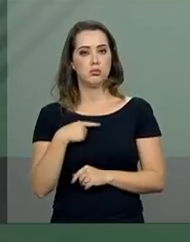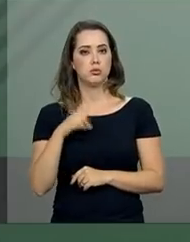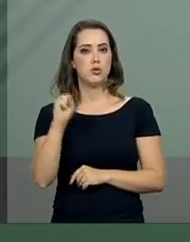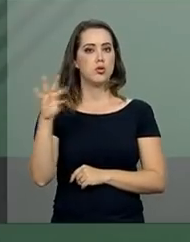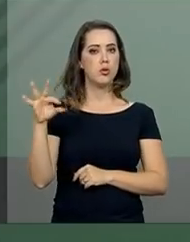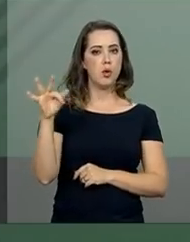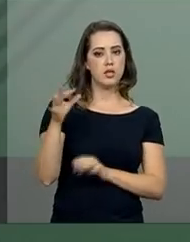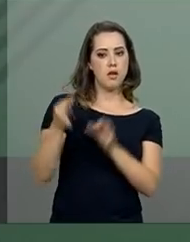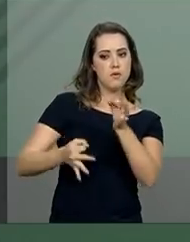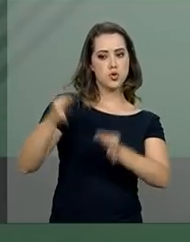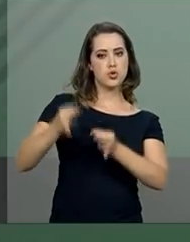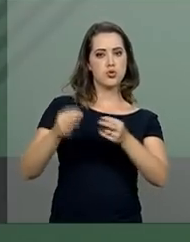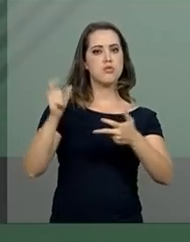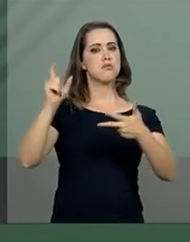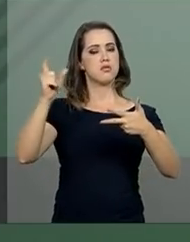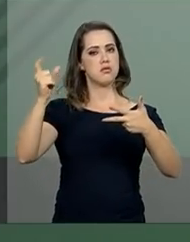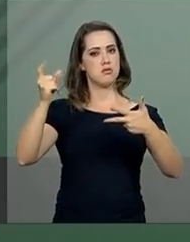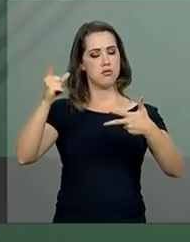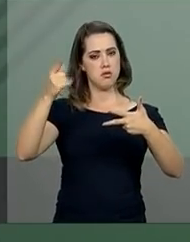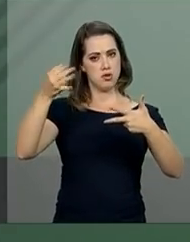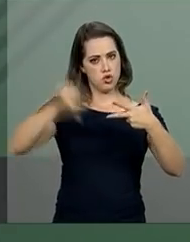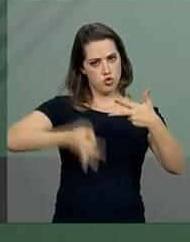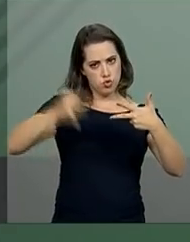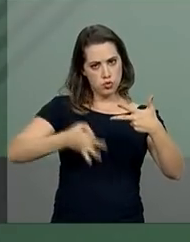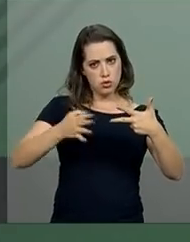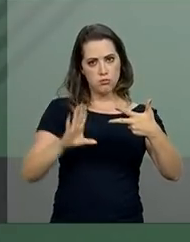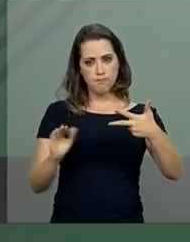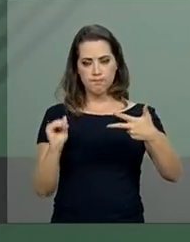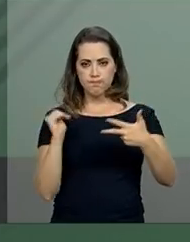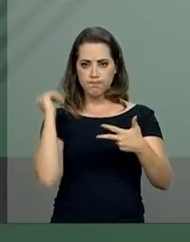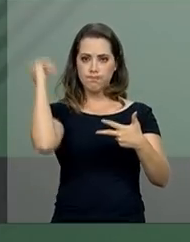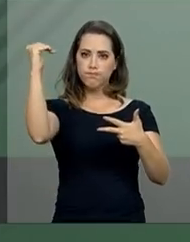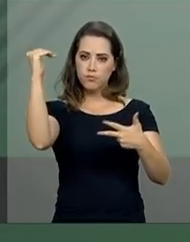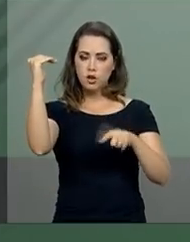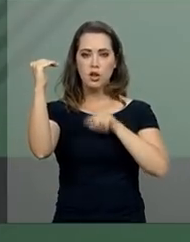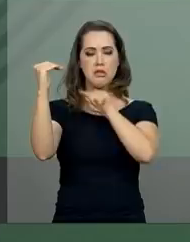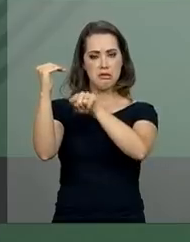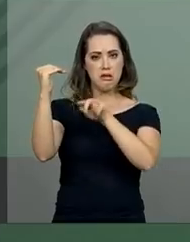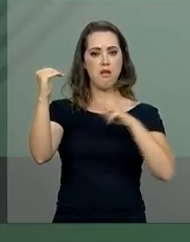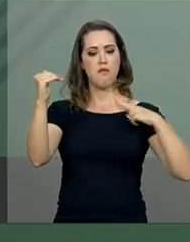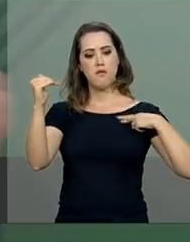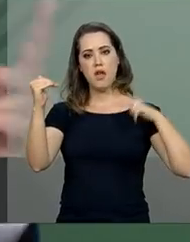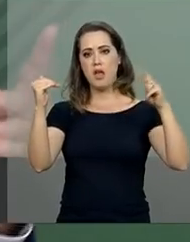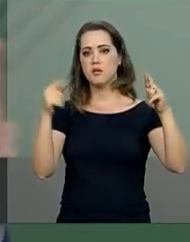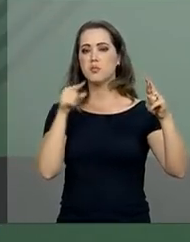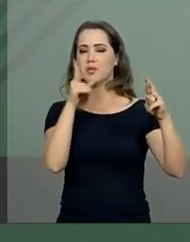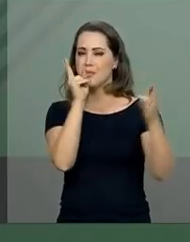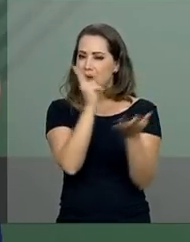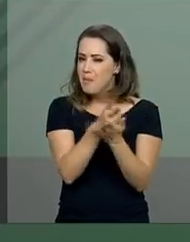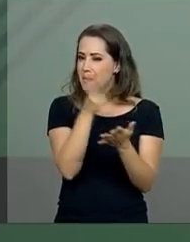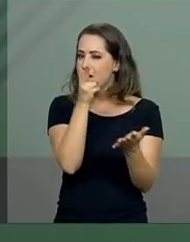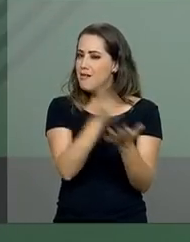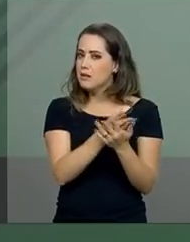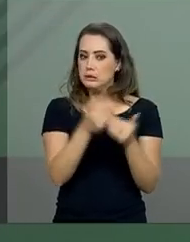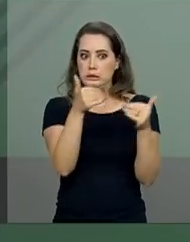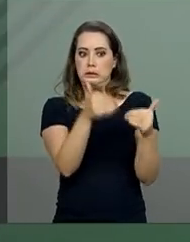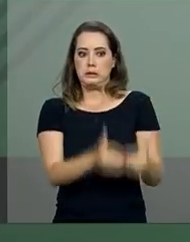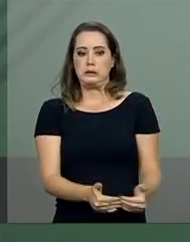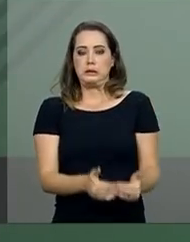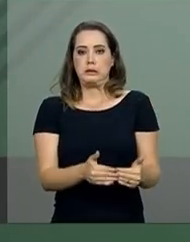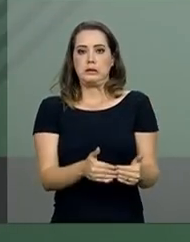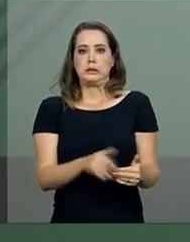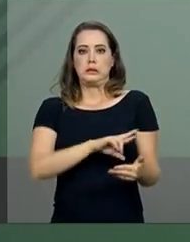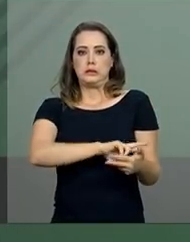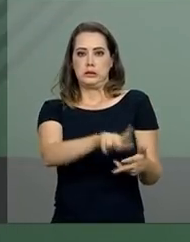o supremo tribunal federal teve toda a responsabilidade mesmo diante da sua